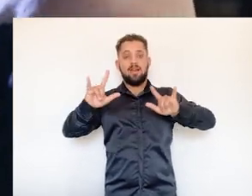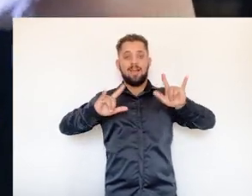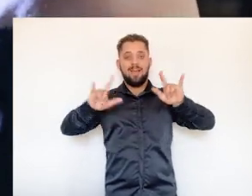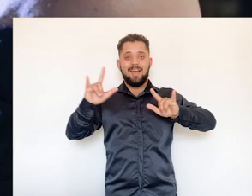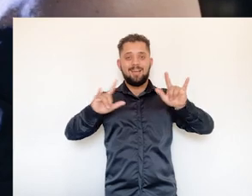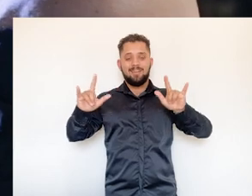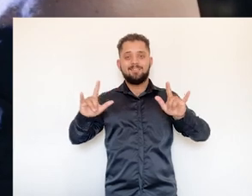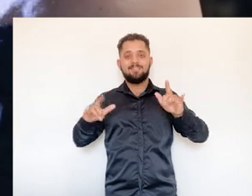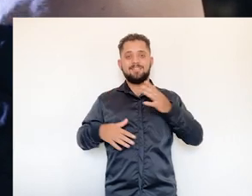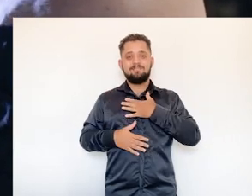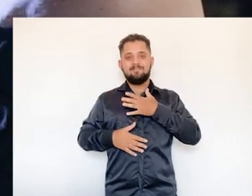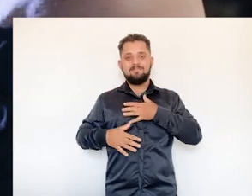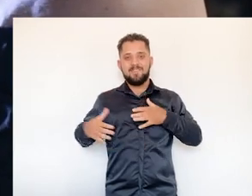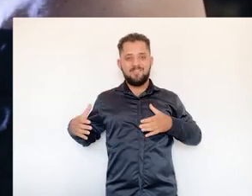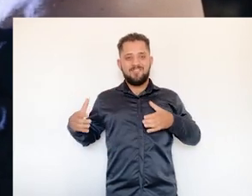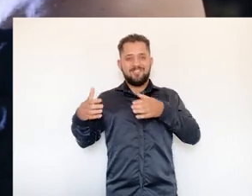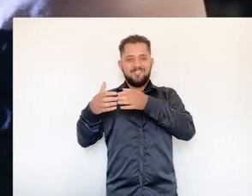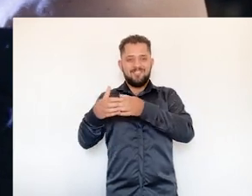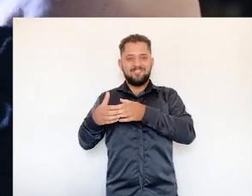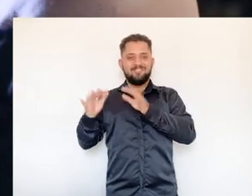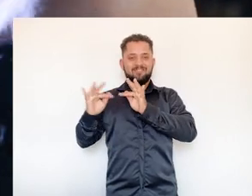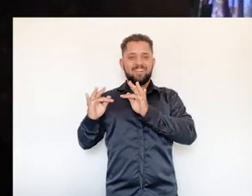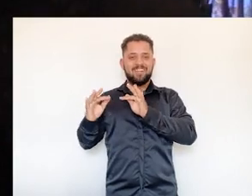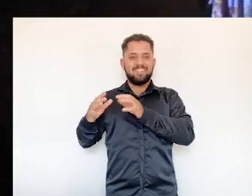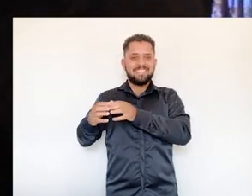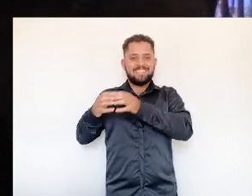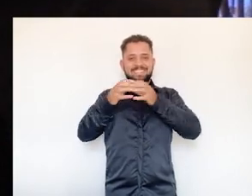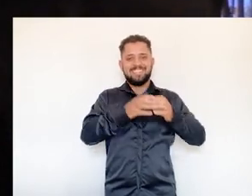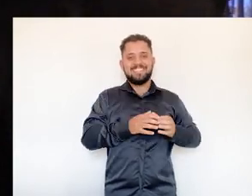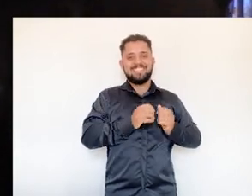o meu pequeno fã-clube sempre aqui me acompanhando também.